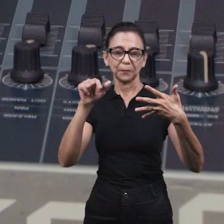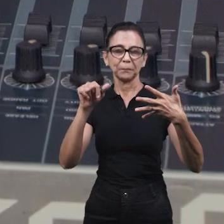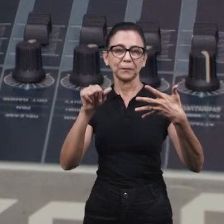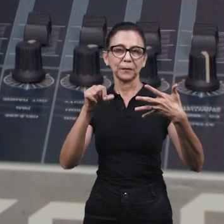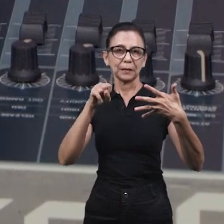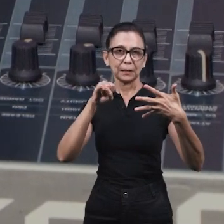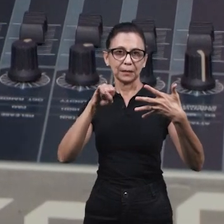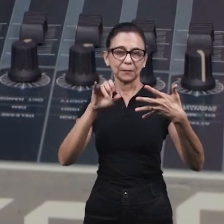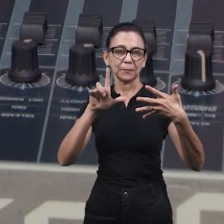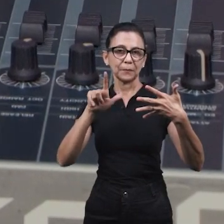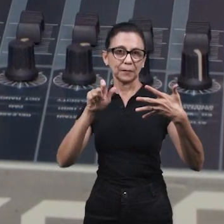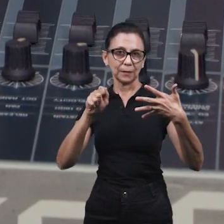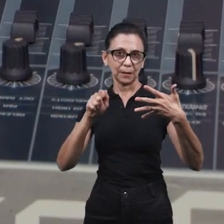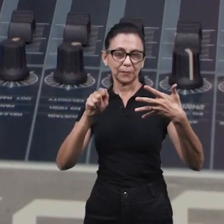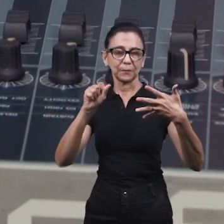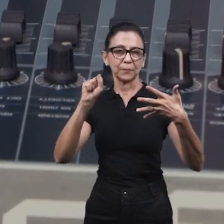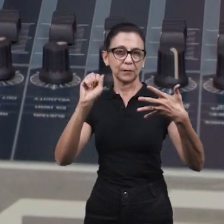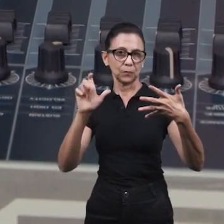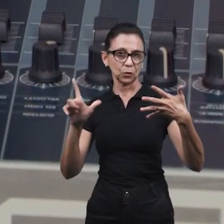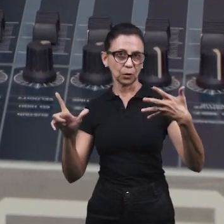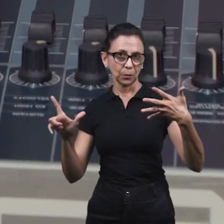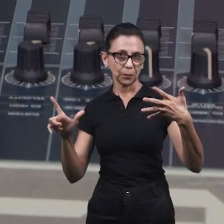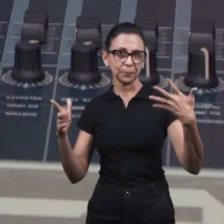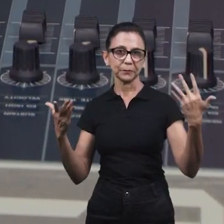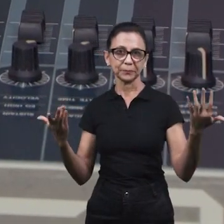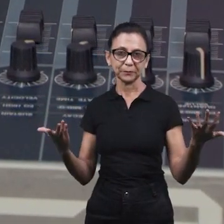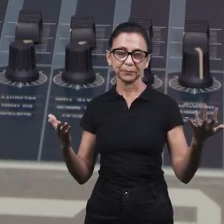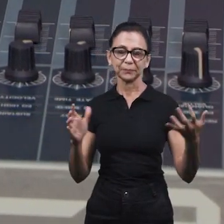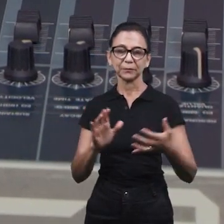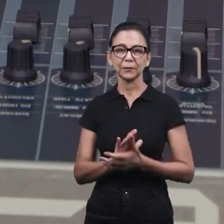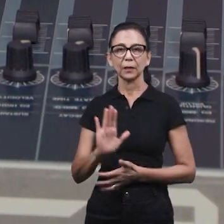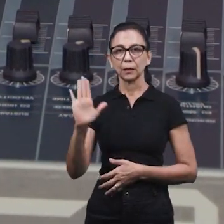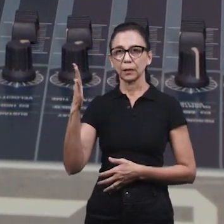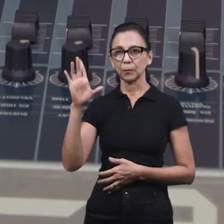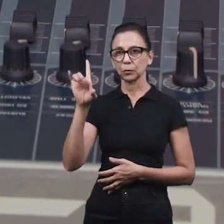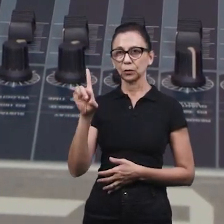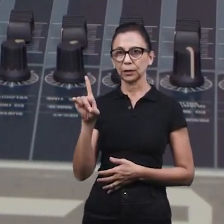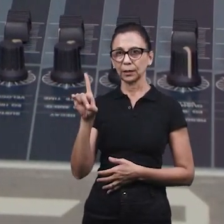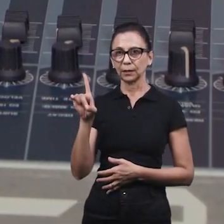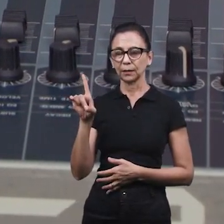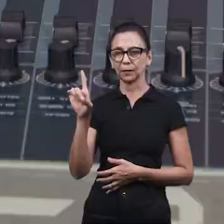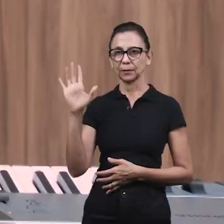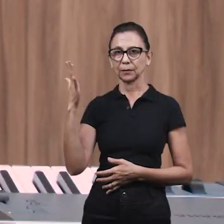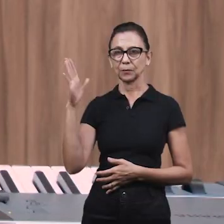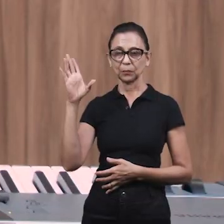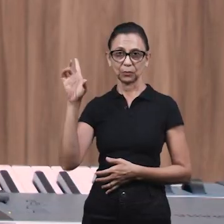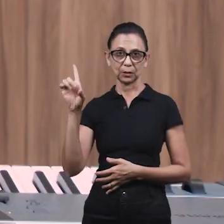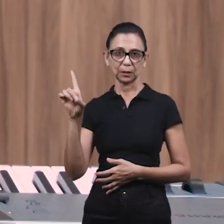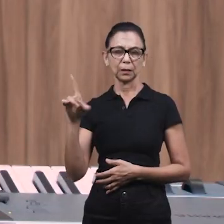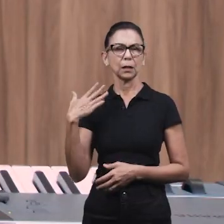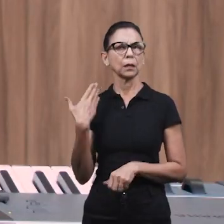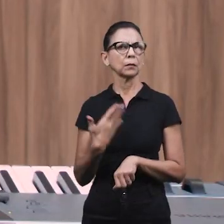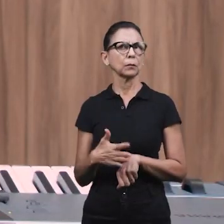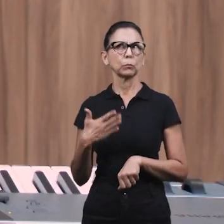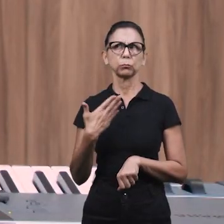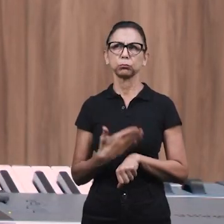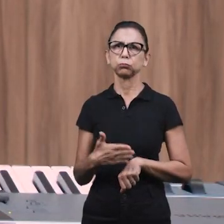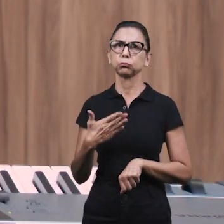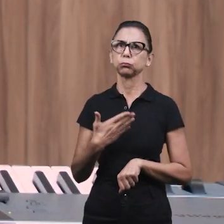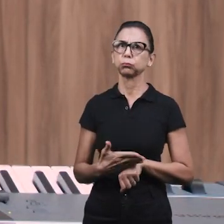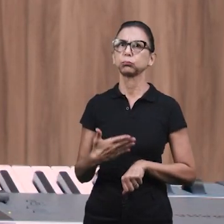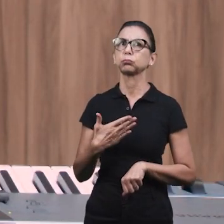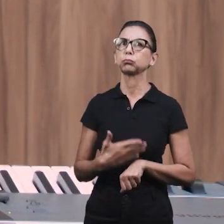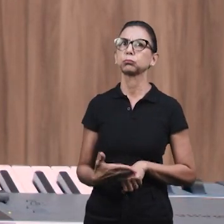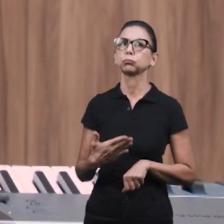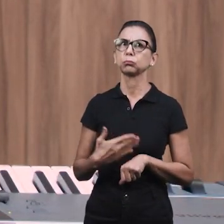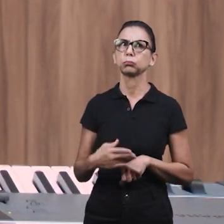discreta. Si, Lá e Sol. Então, a mão direita vai ficar assim e a gente precisa que vocês treinem